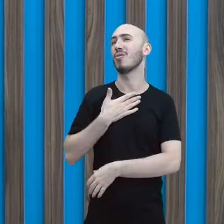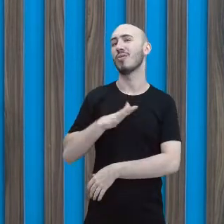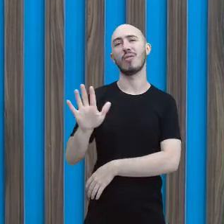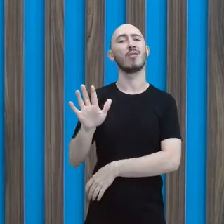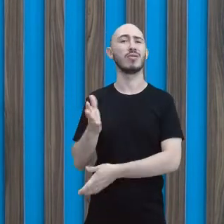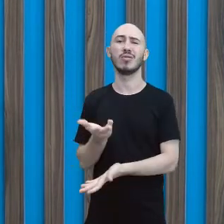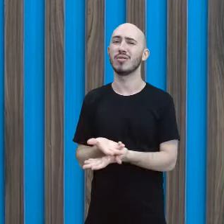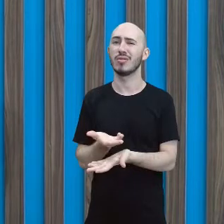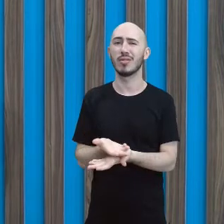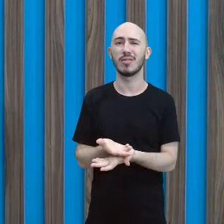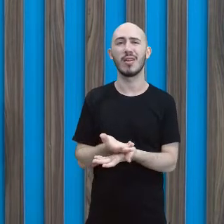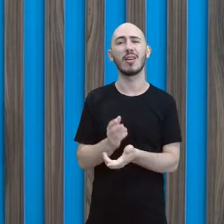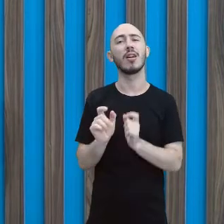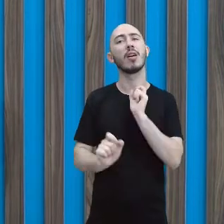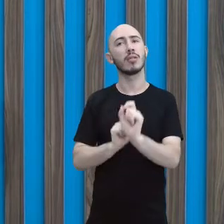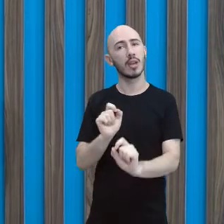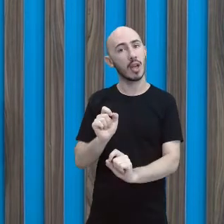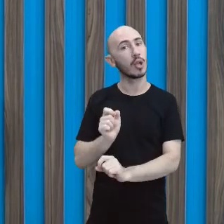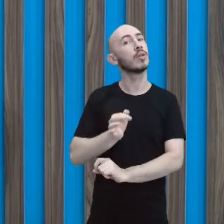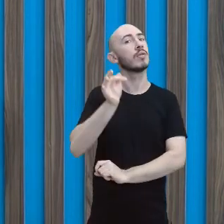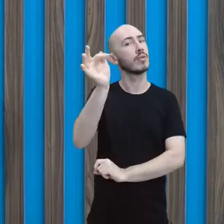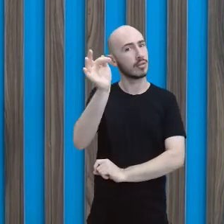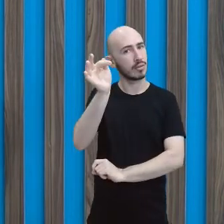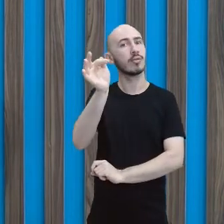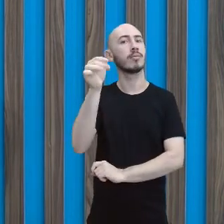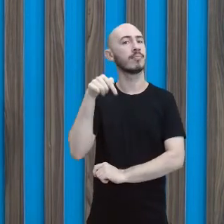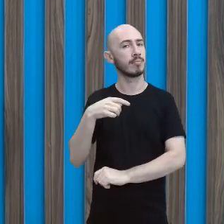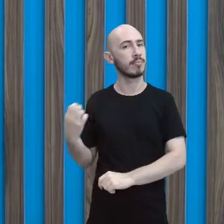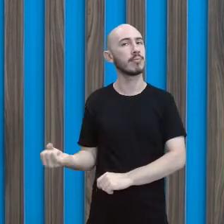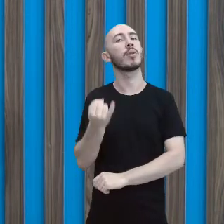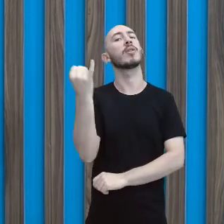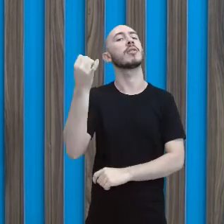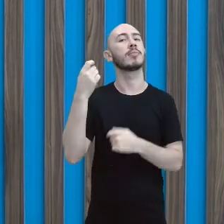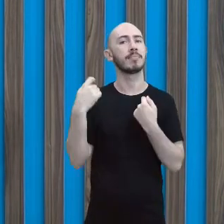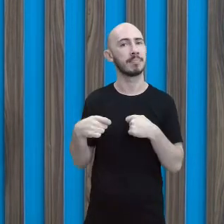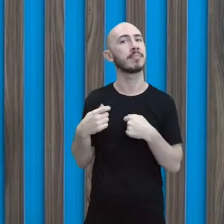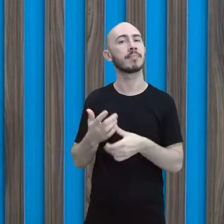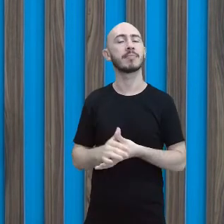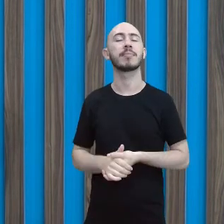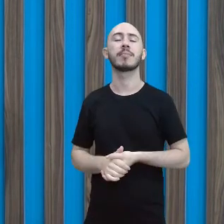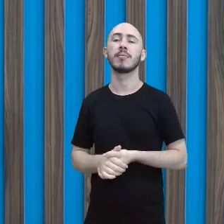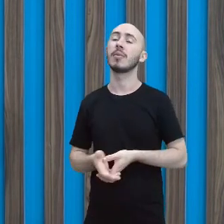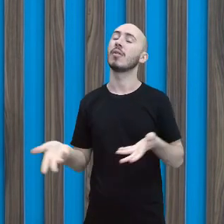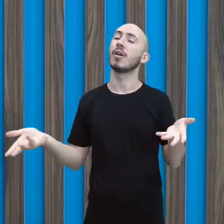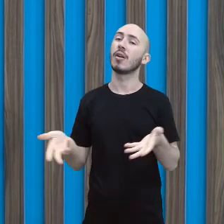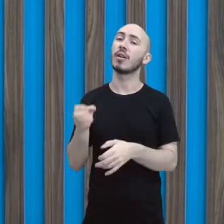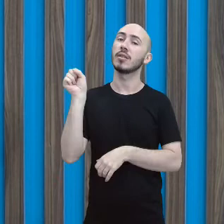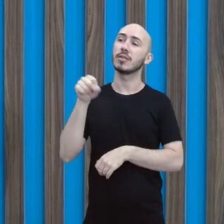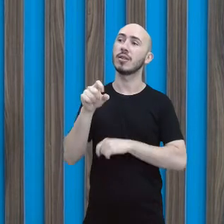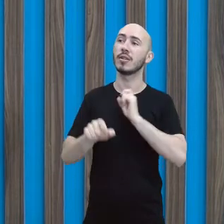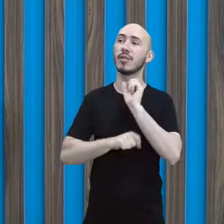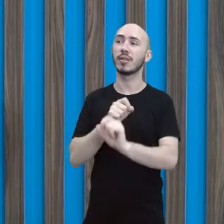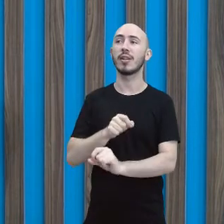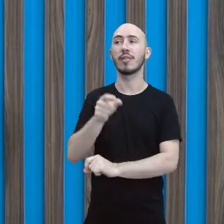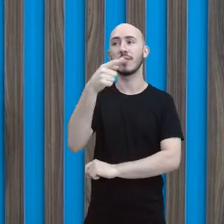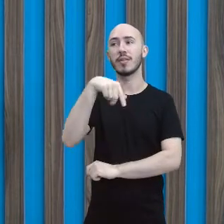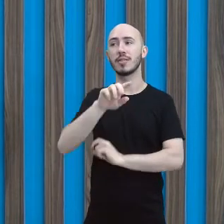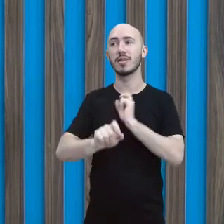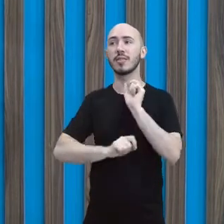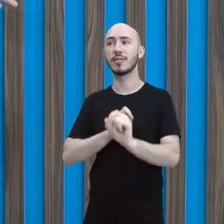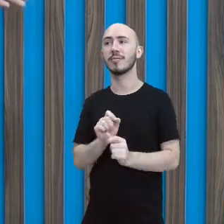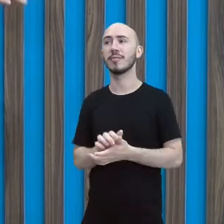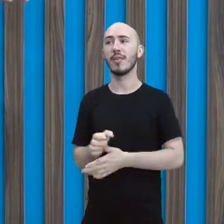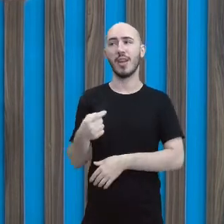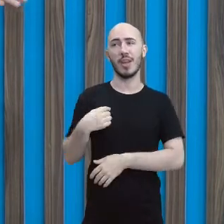estudar, mas vai fazer uma diferença enorme lá na frente. E agora sim, para vocês não acharem que eu estou aqui sozinho,